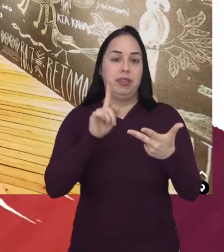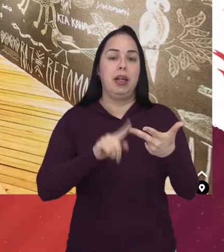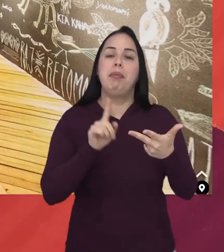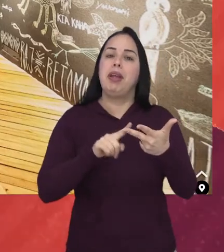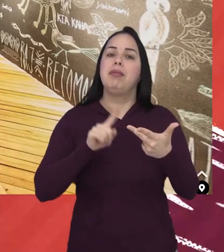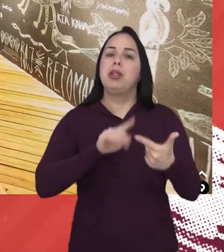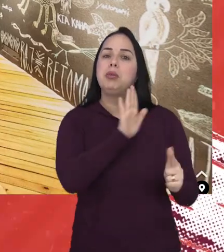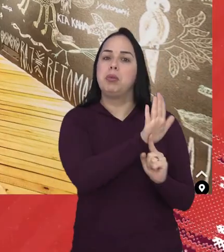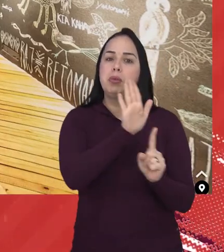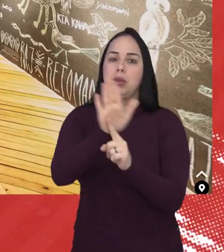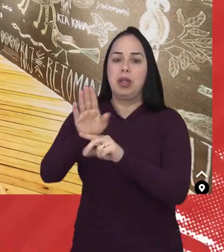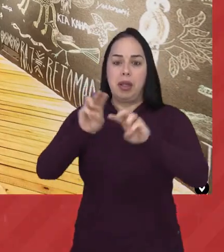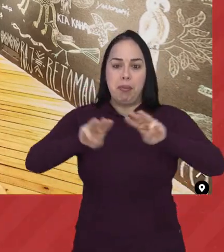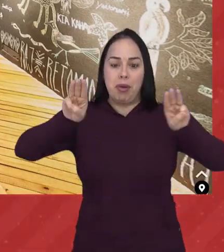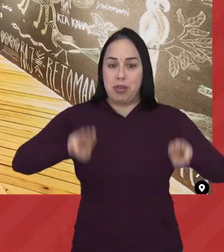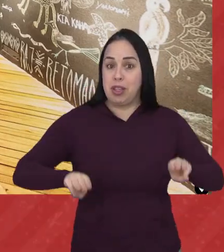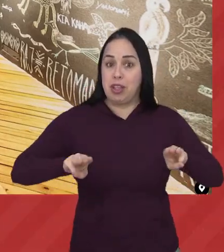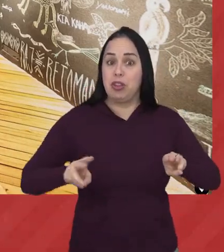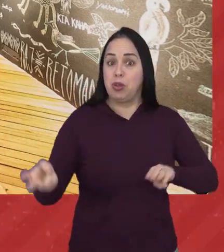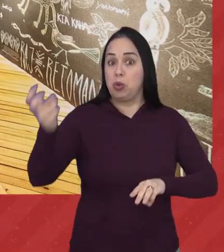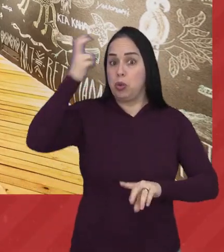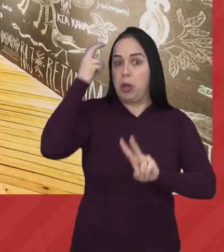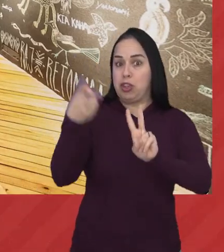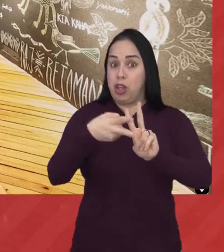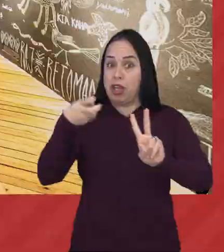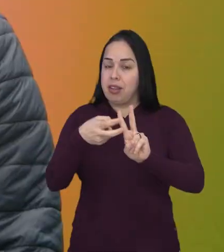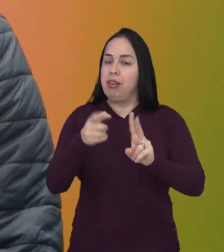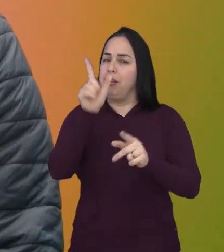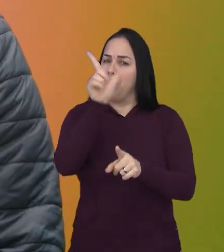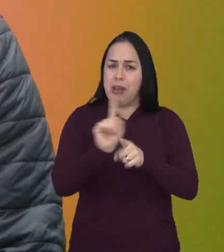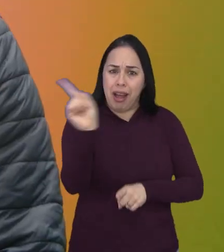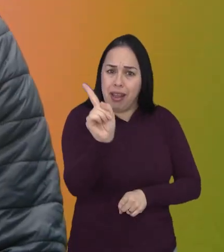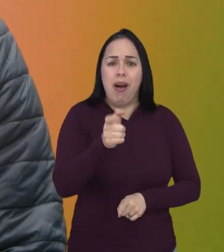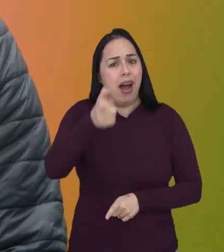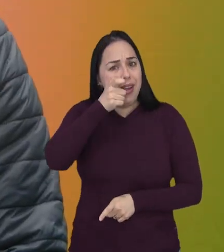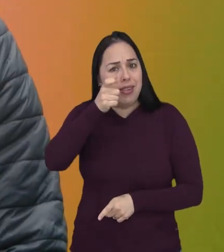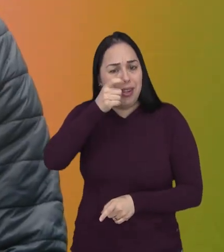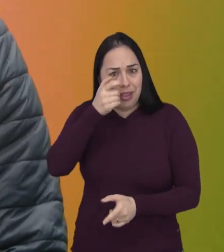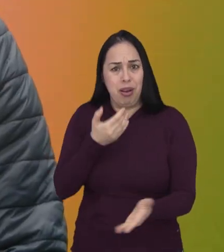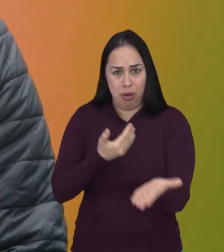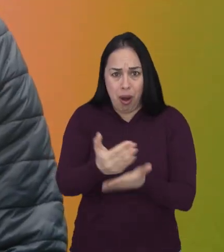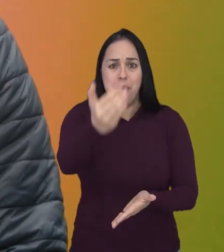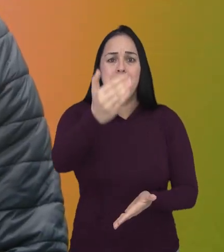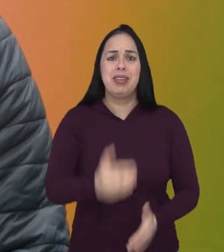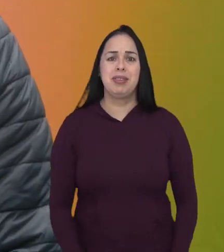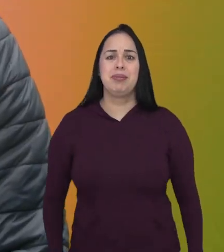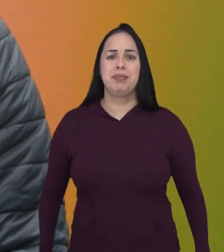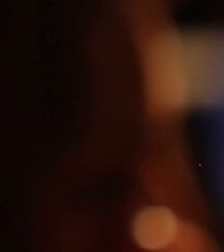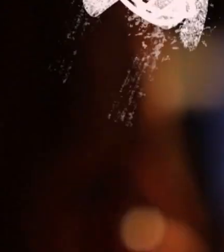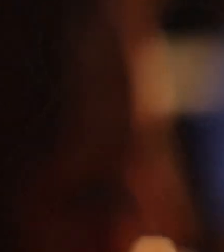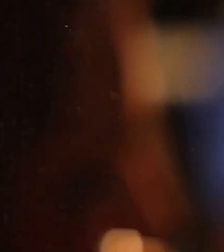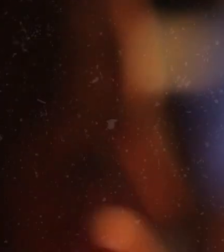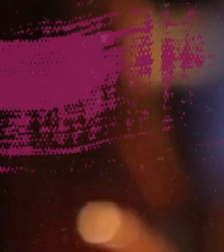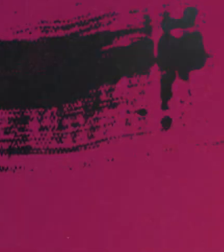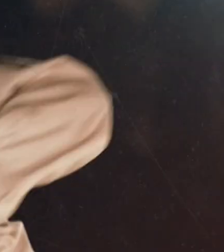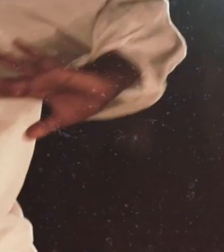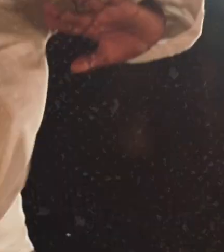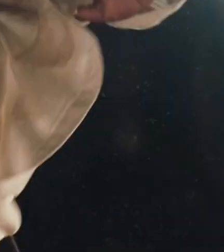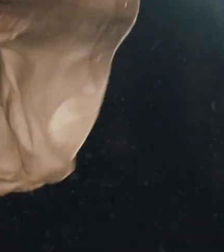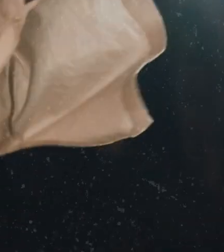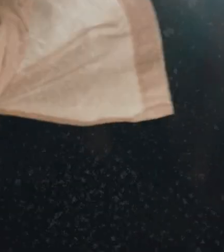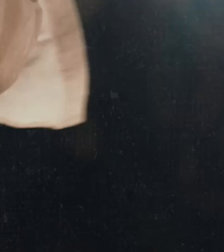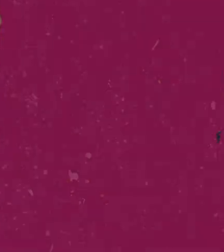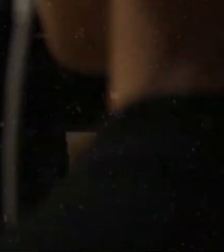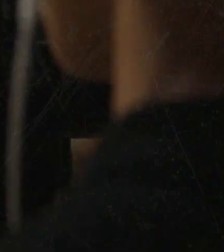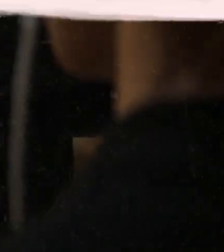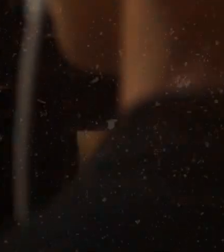sobre exposições virtuais do Museu das Culturas Indígenas. Fica por aqui, o Conexão Cultura começou.